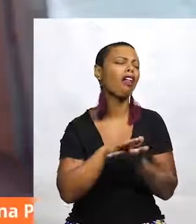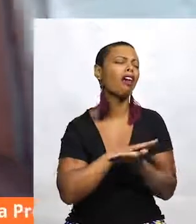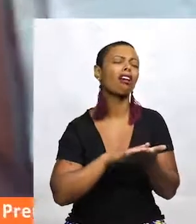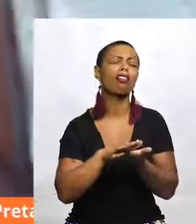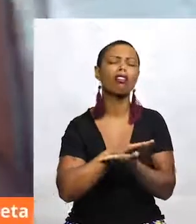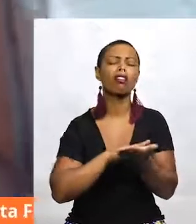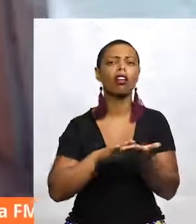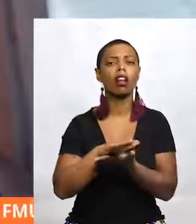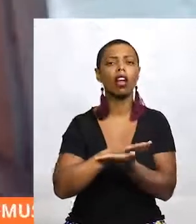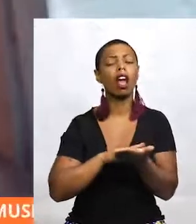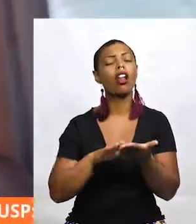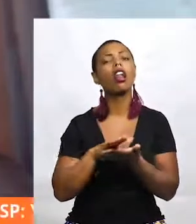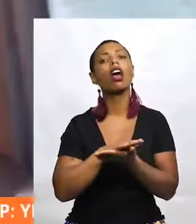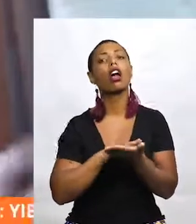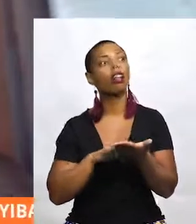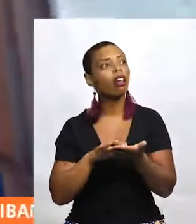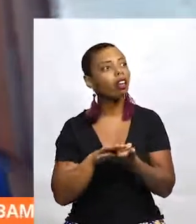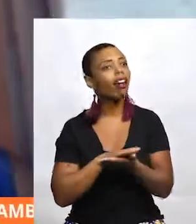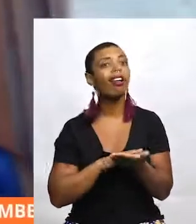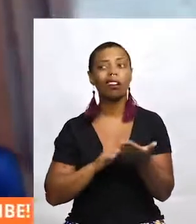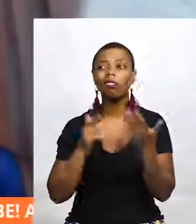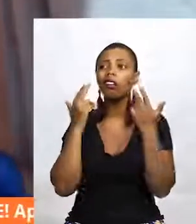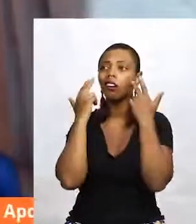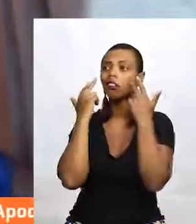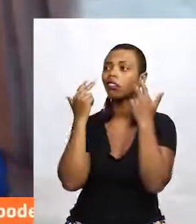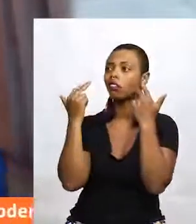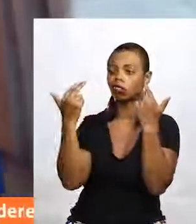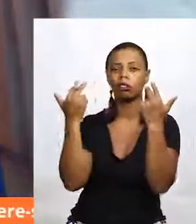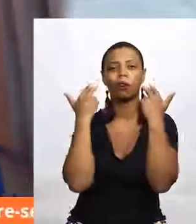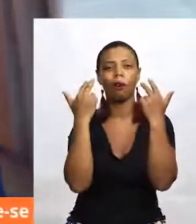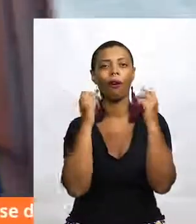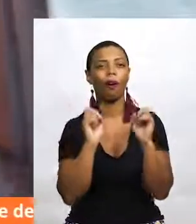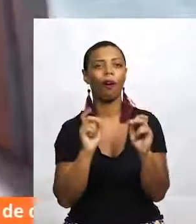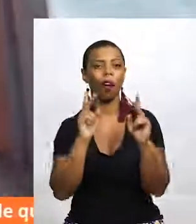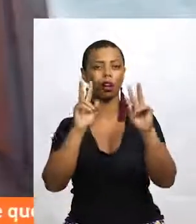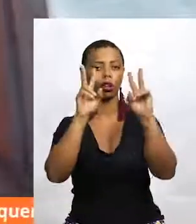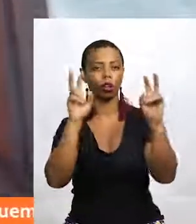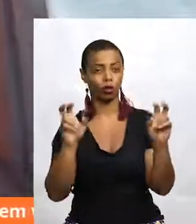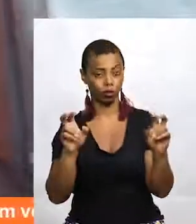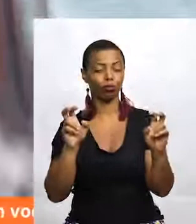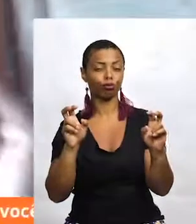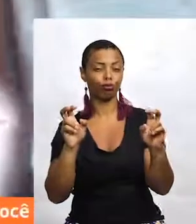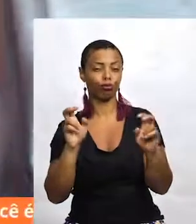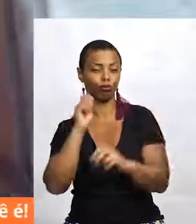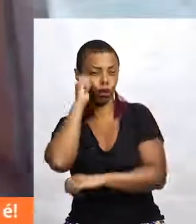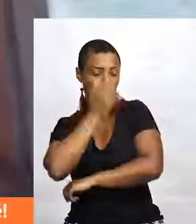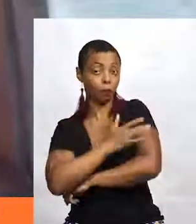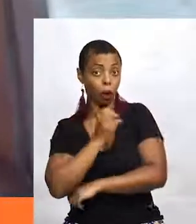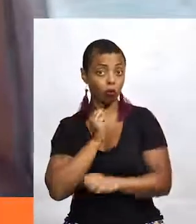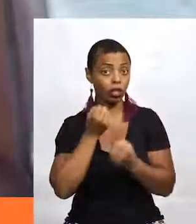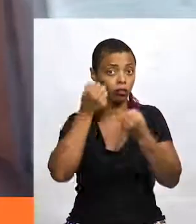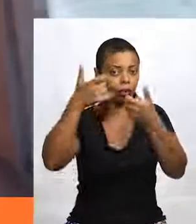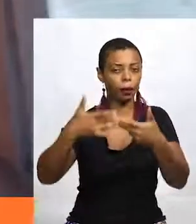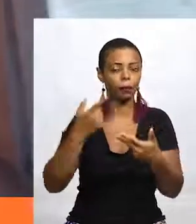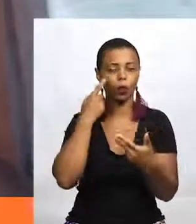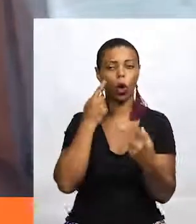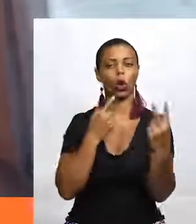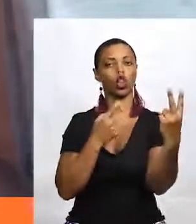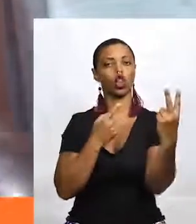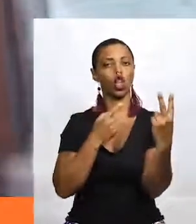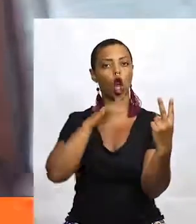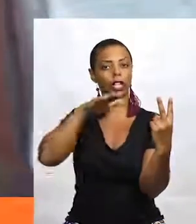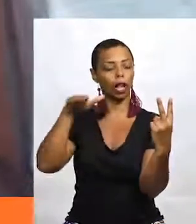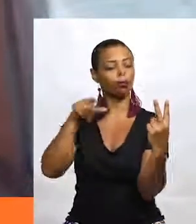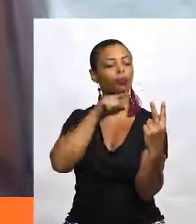exemplo, eu minimizei esse episódio, e eu posso até citá-lo, dois alunos estavam saindo da biblioteca, o branco estava com um livro